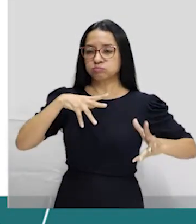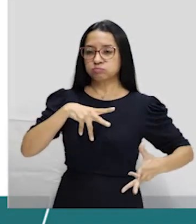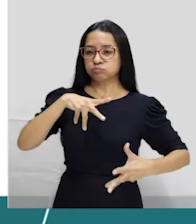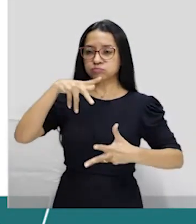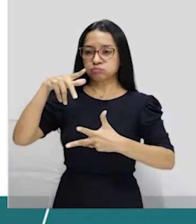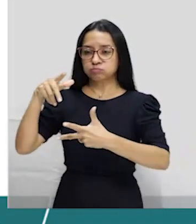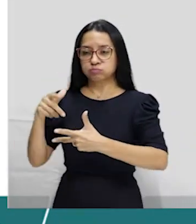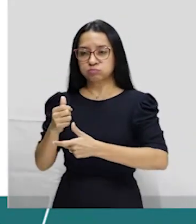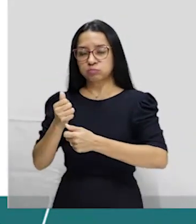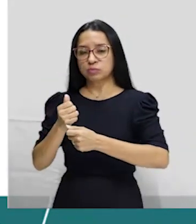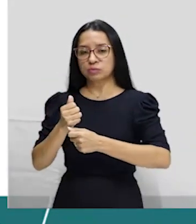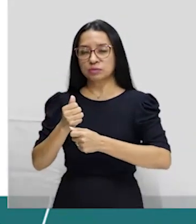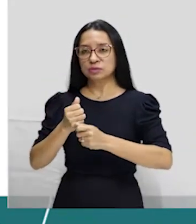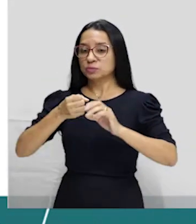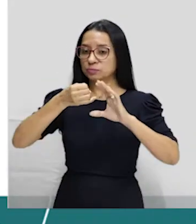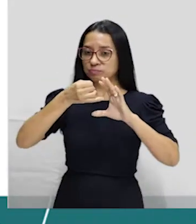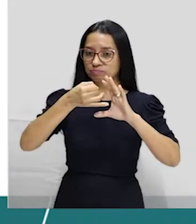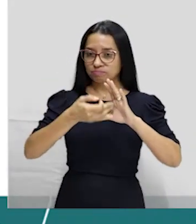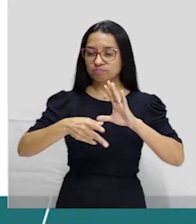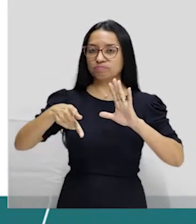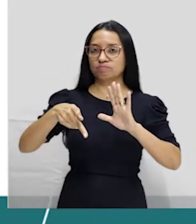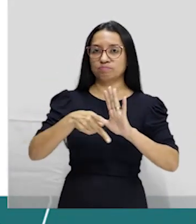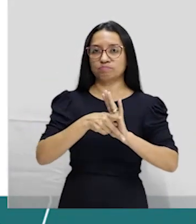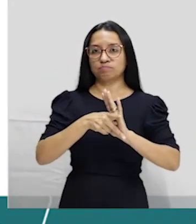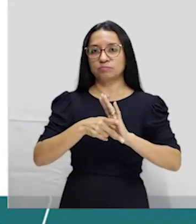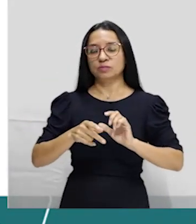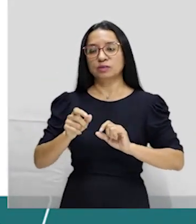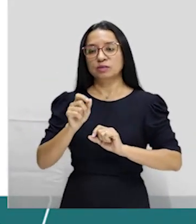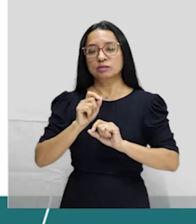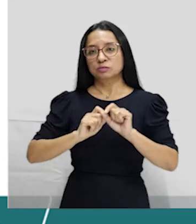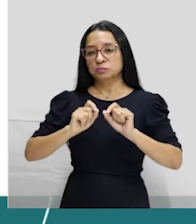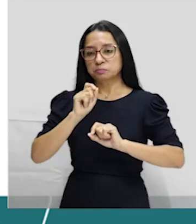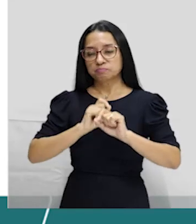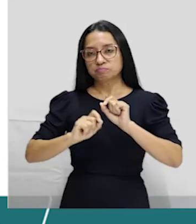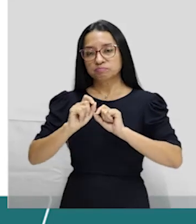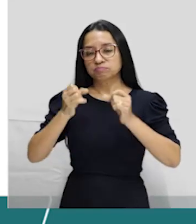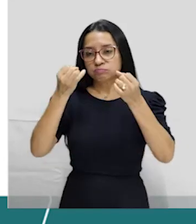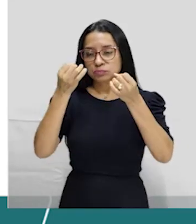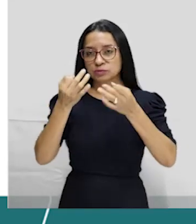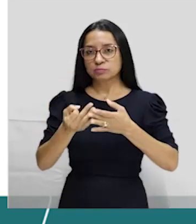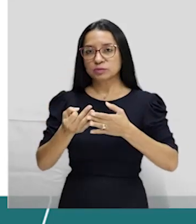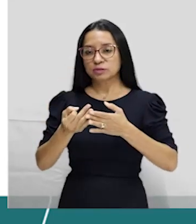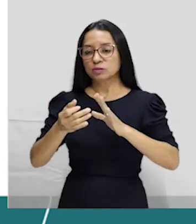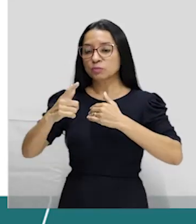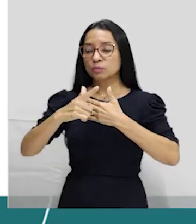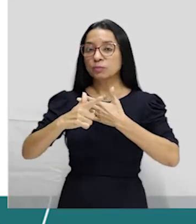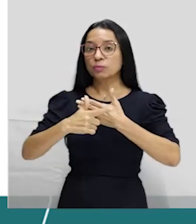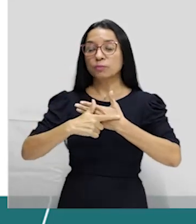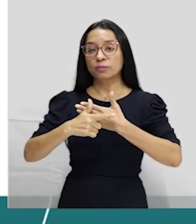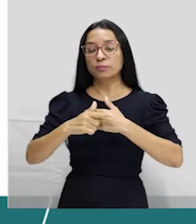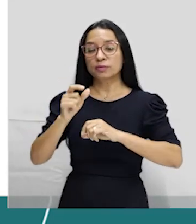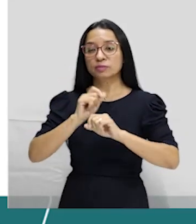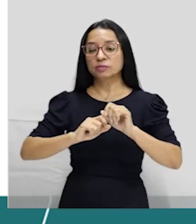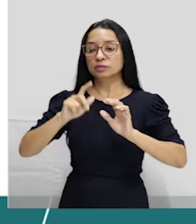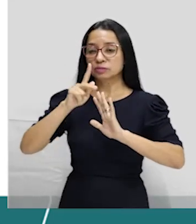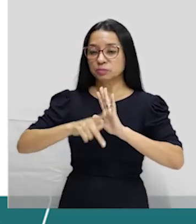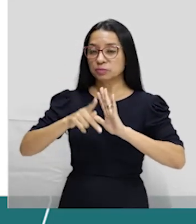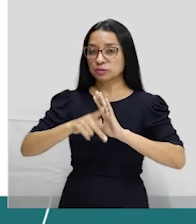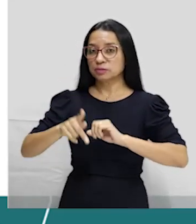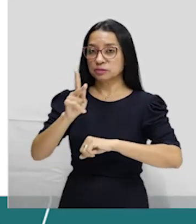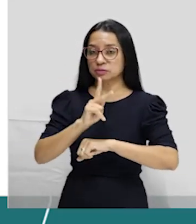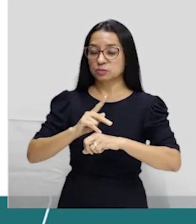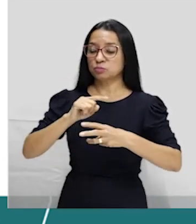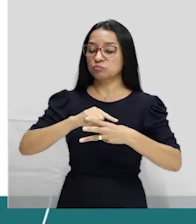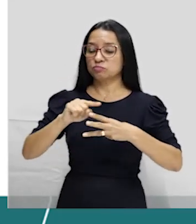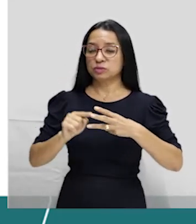suas características, né. Falamos aí sobre o papel dessas potências, focamos aí especificamente em 3 países, né,